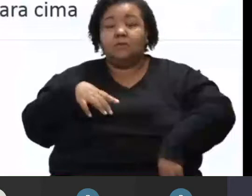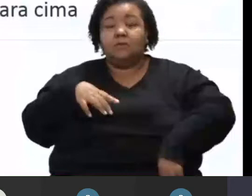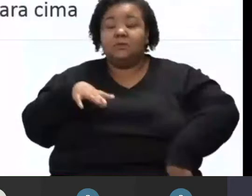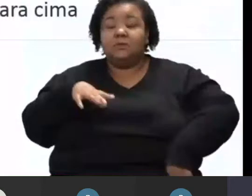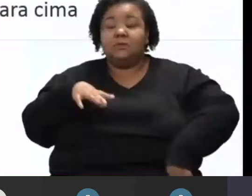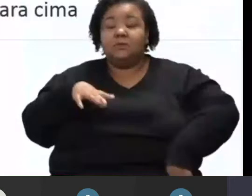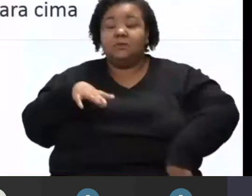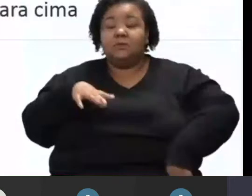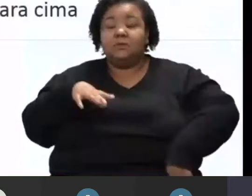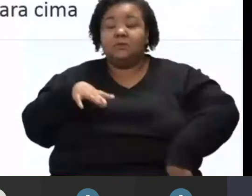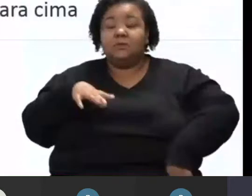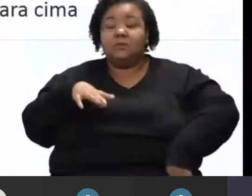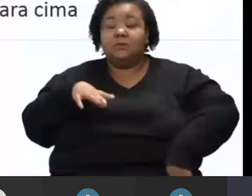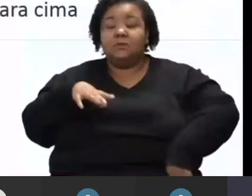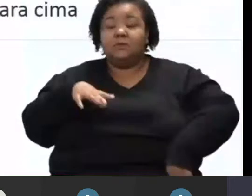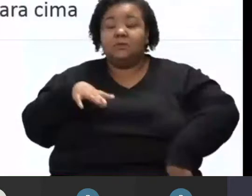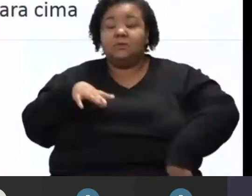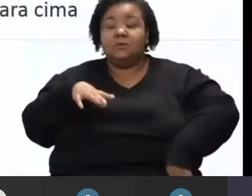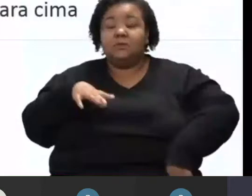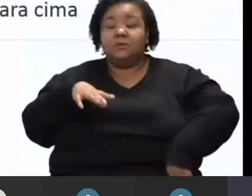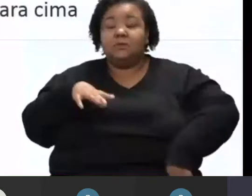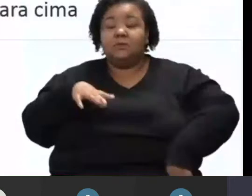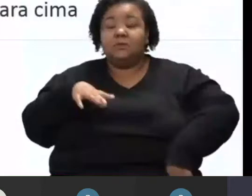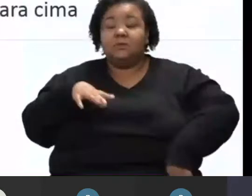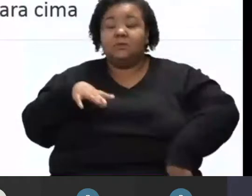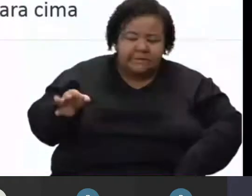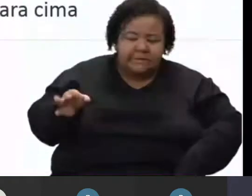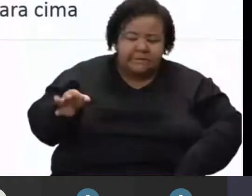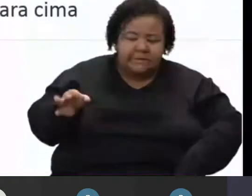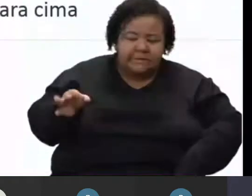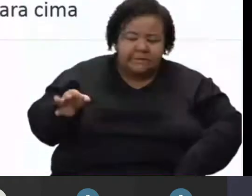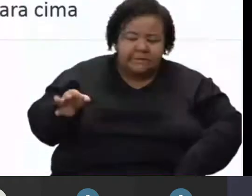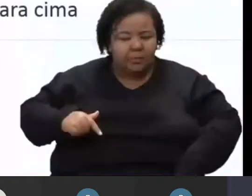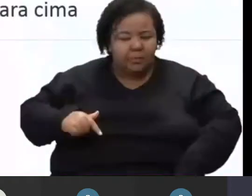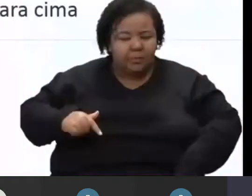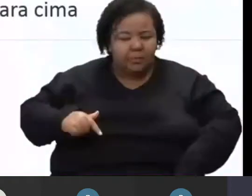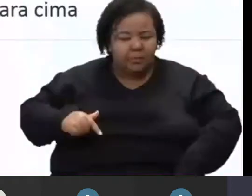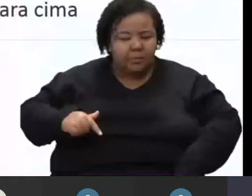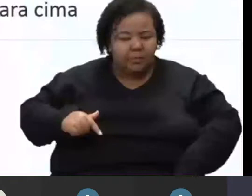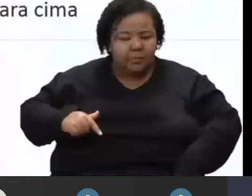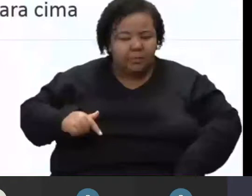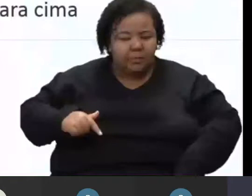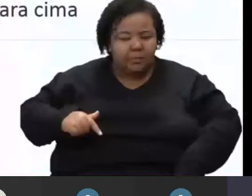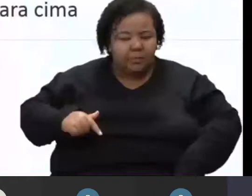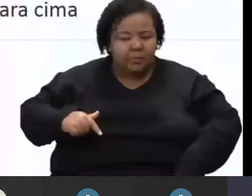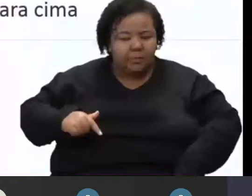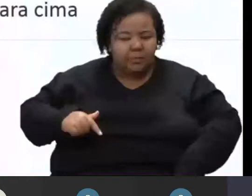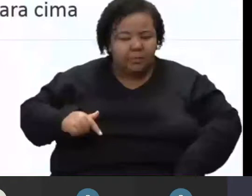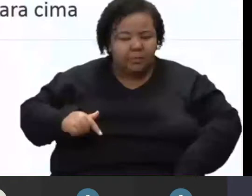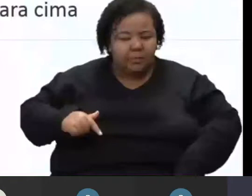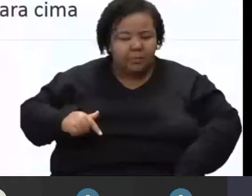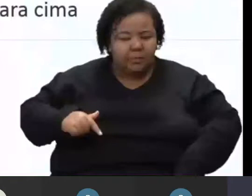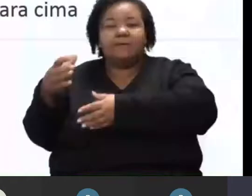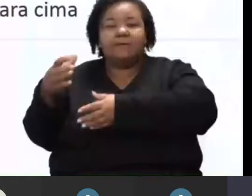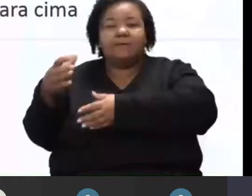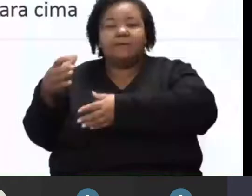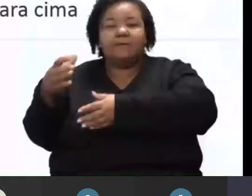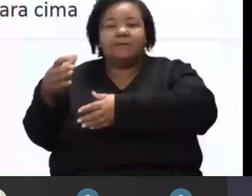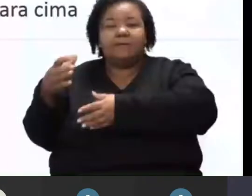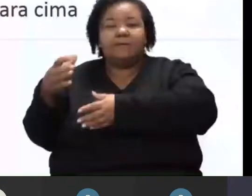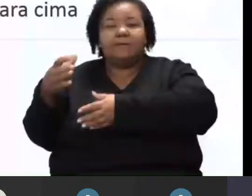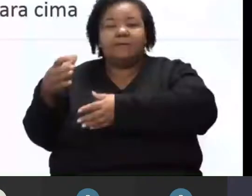estéril, se ele não está contaminado. Porque uma vez que você leva para a estufa, e se tiver algum micro-organismo, ele gosta de uma temperatura,